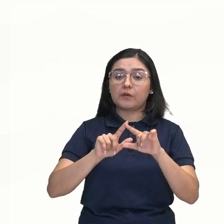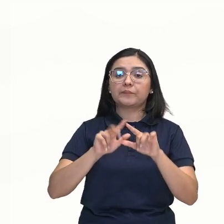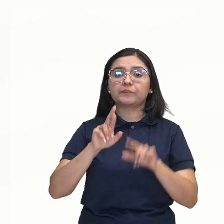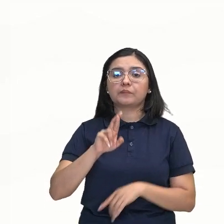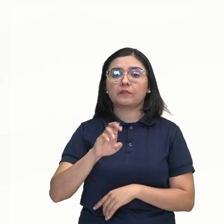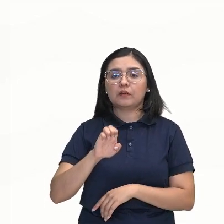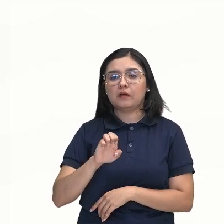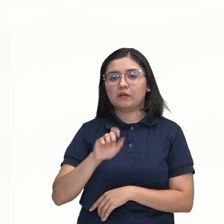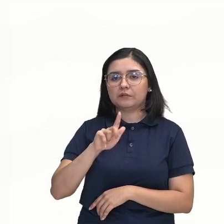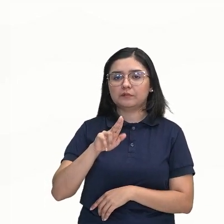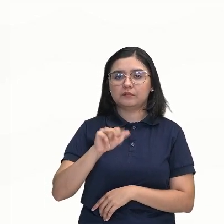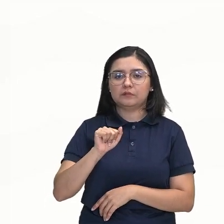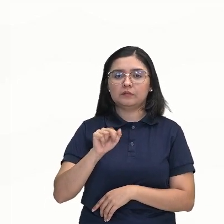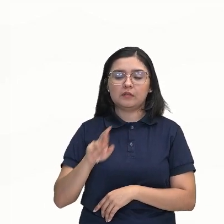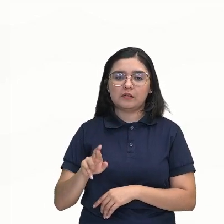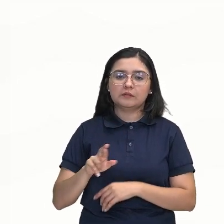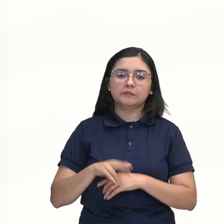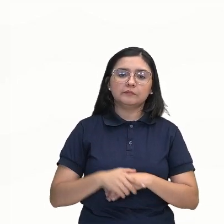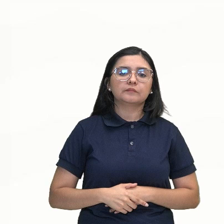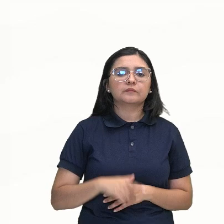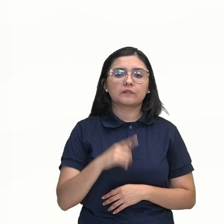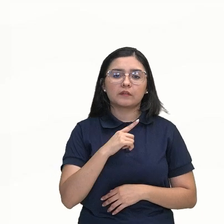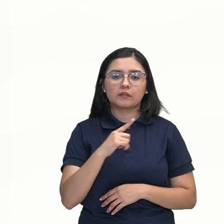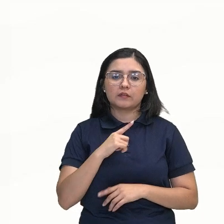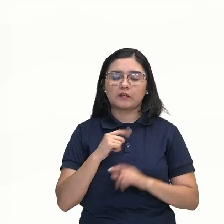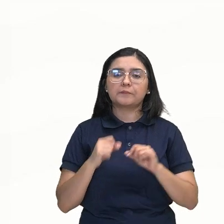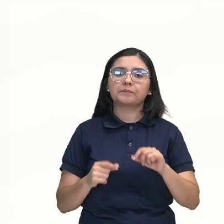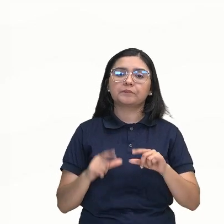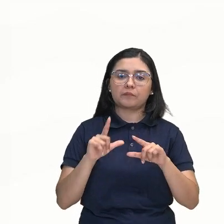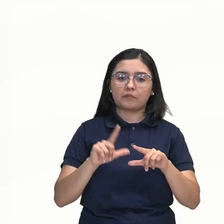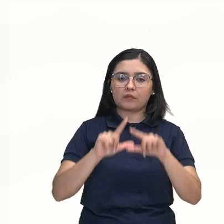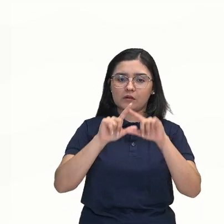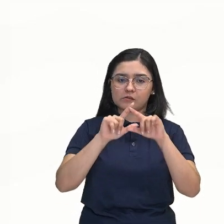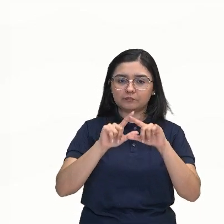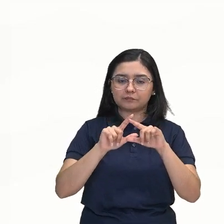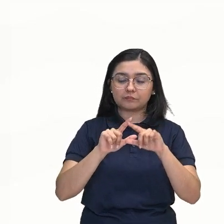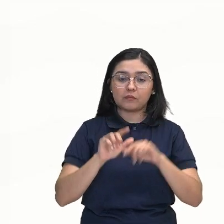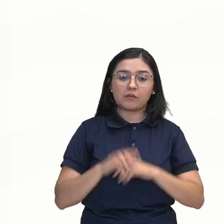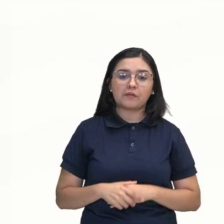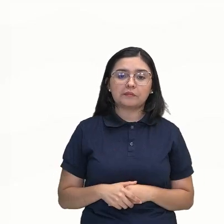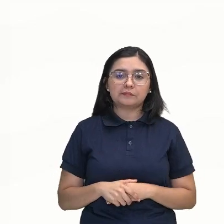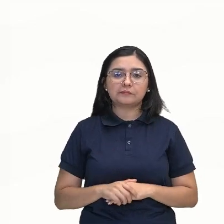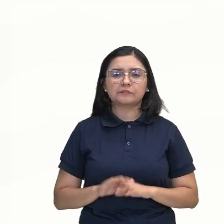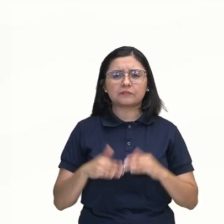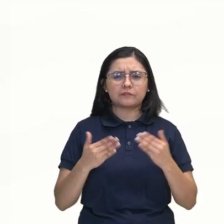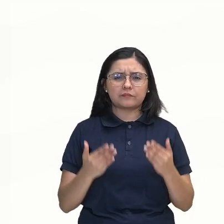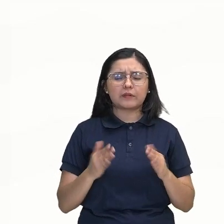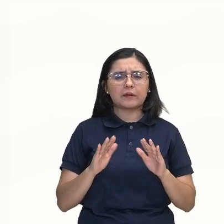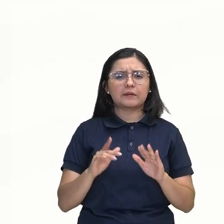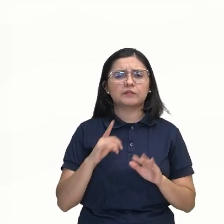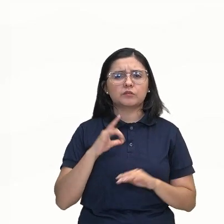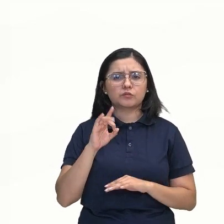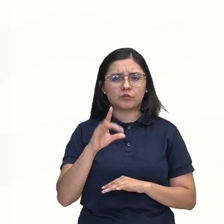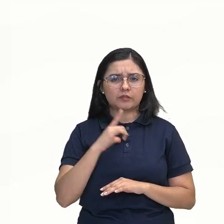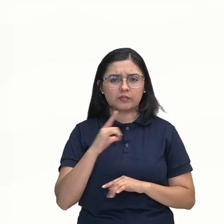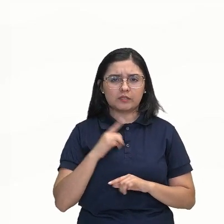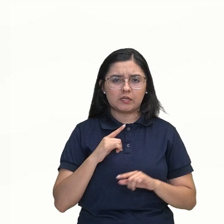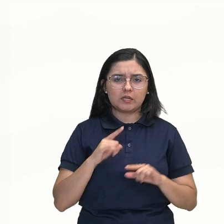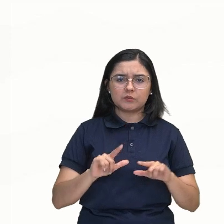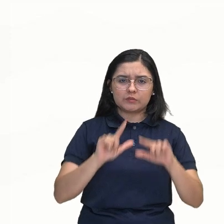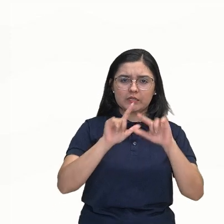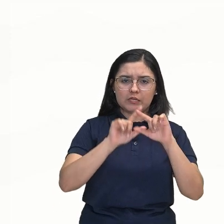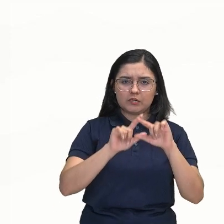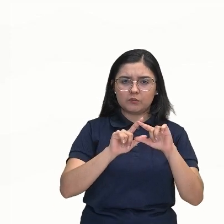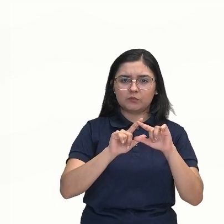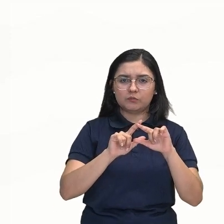nosso triângulo equilátero, ok? Ah, professor, existe somente o nosso triângulo